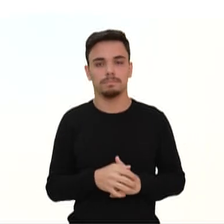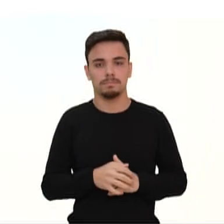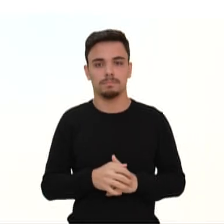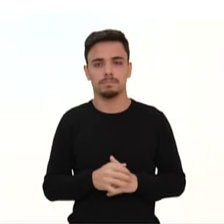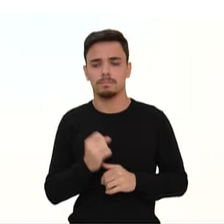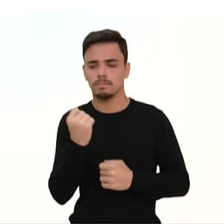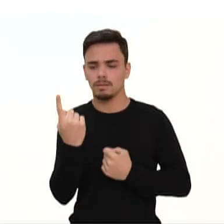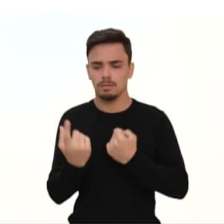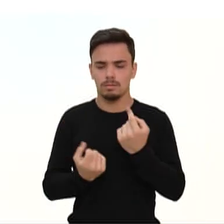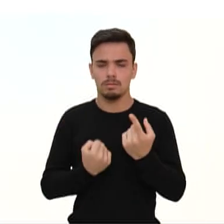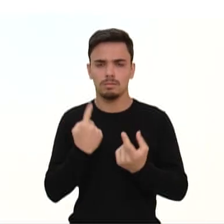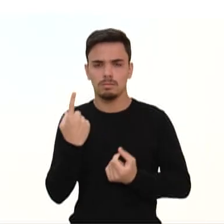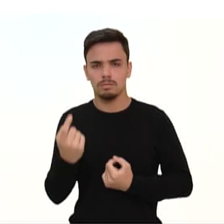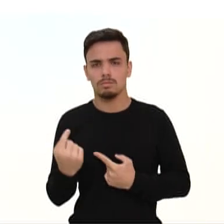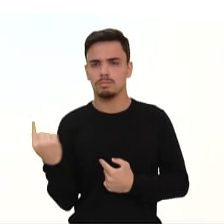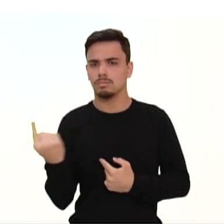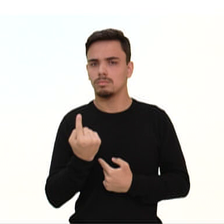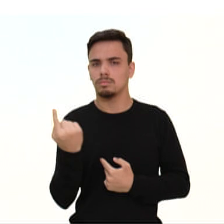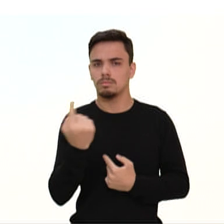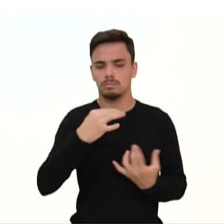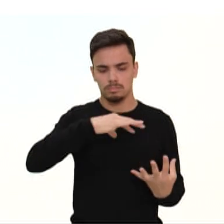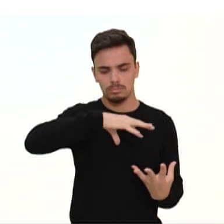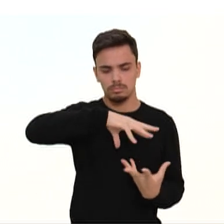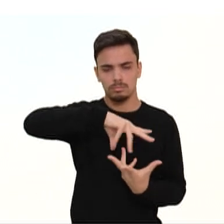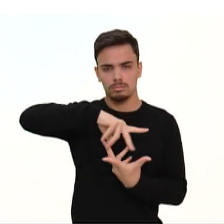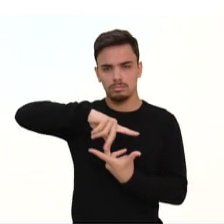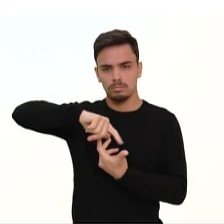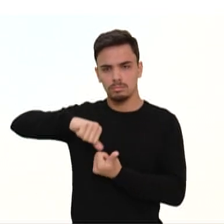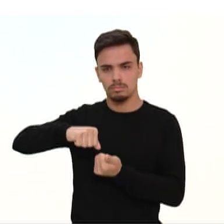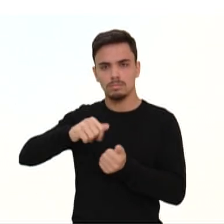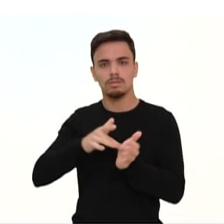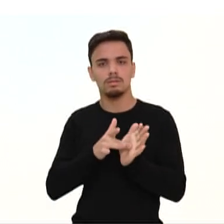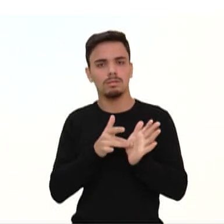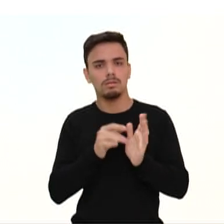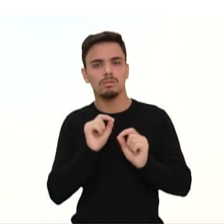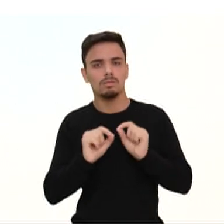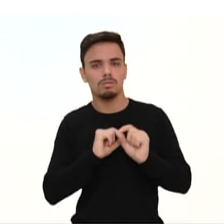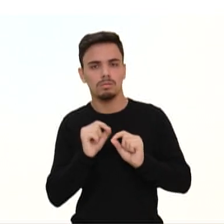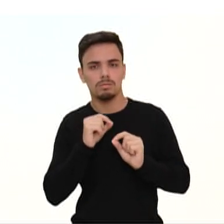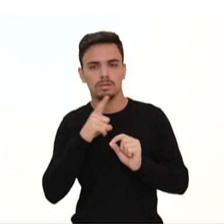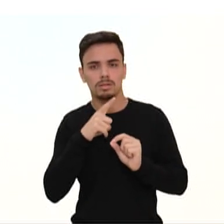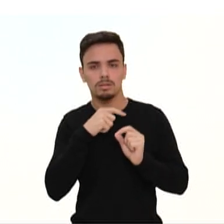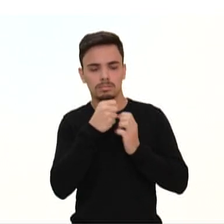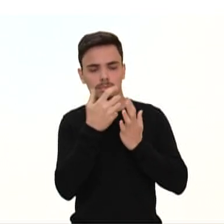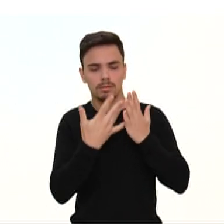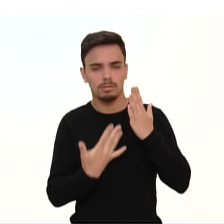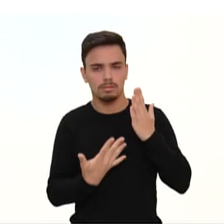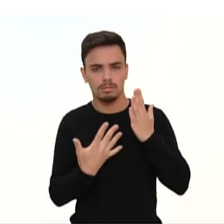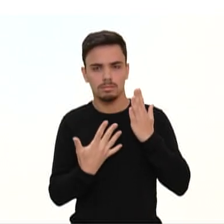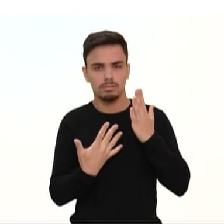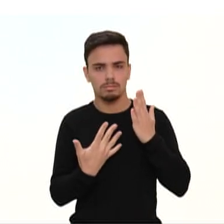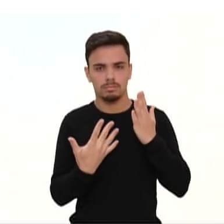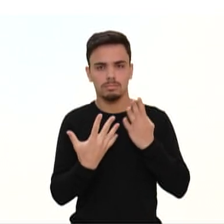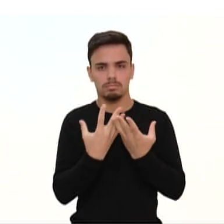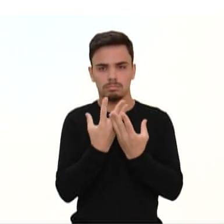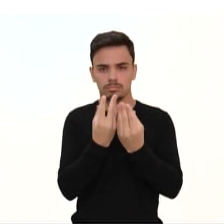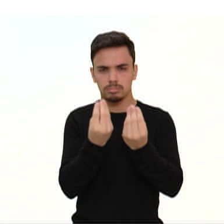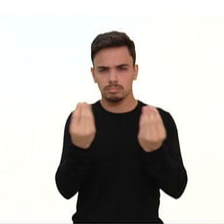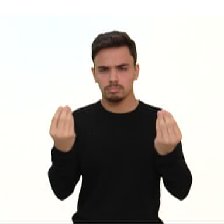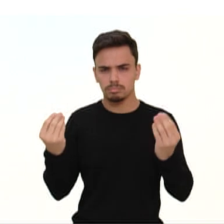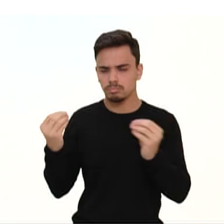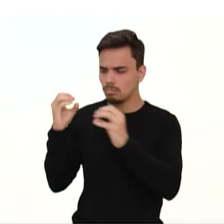algum remoto rincão do universo cintilante, que se derrama em um sem número de